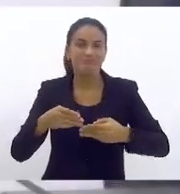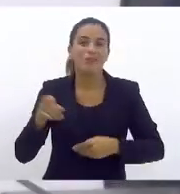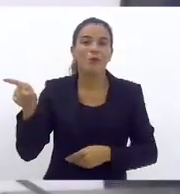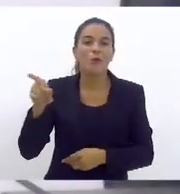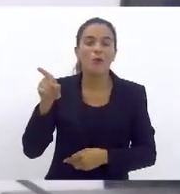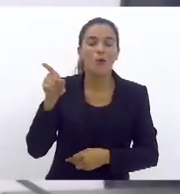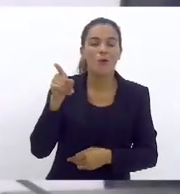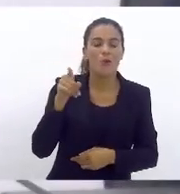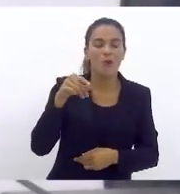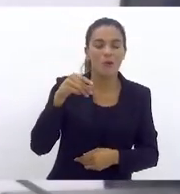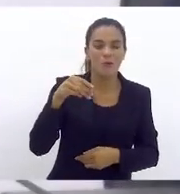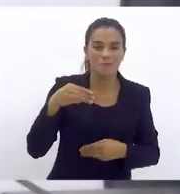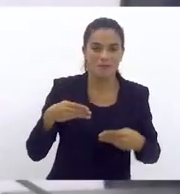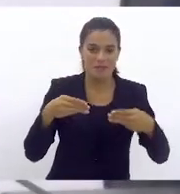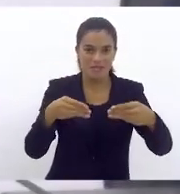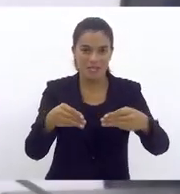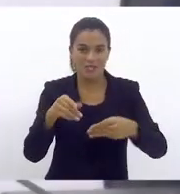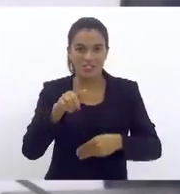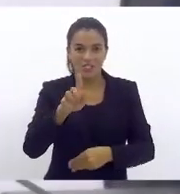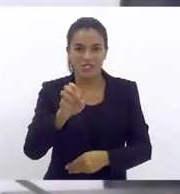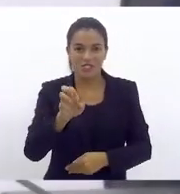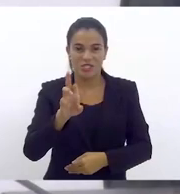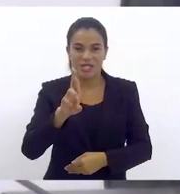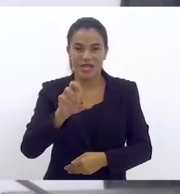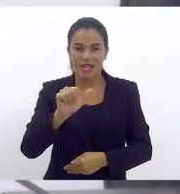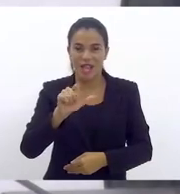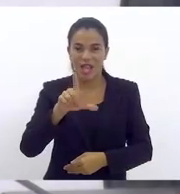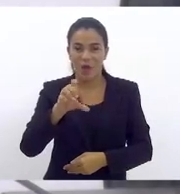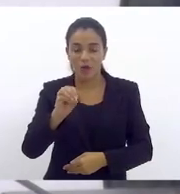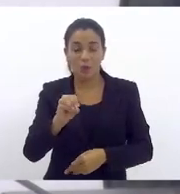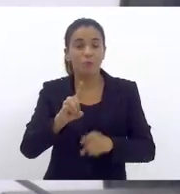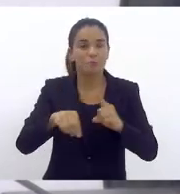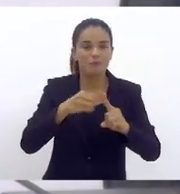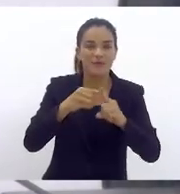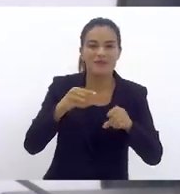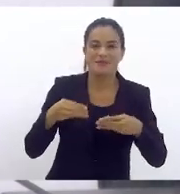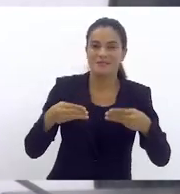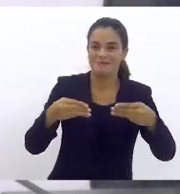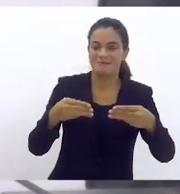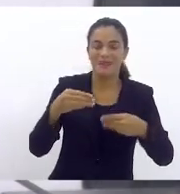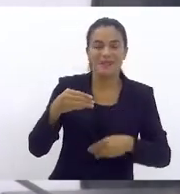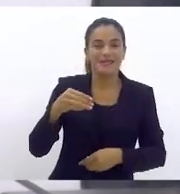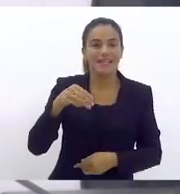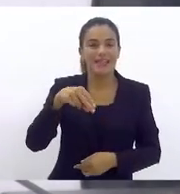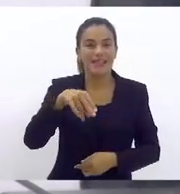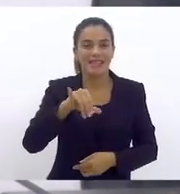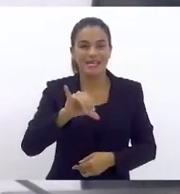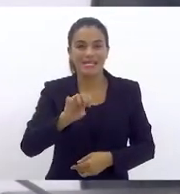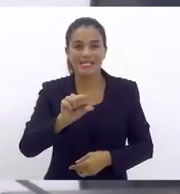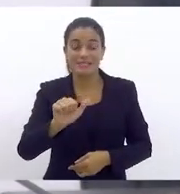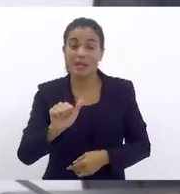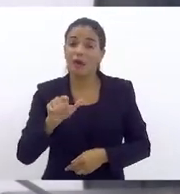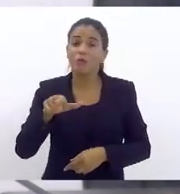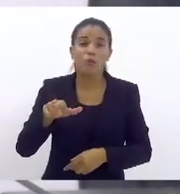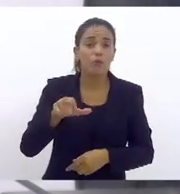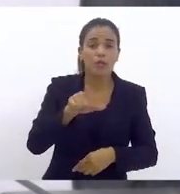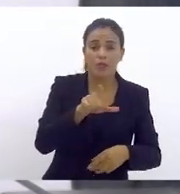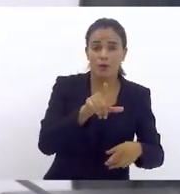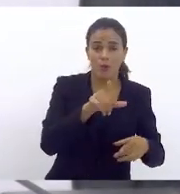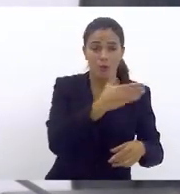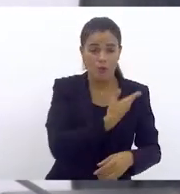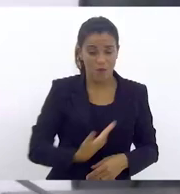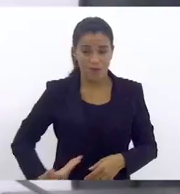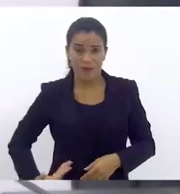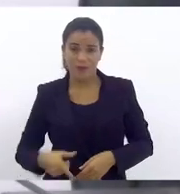Alckmin é o coordenador junto com a ministra Trindade desse novo grupo que onde o estado a sociedade a indústria